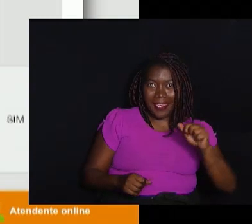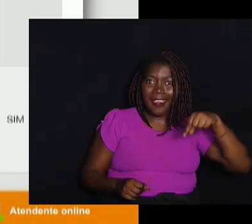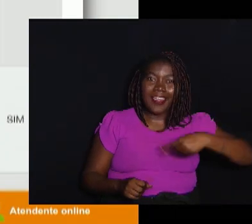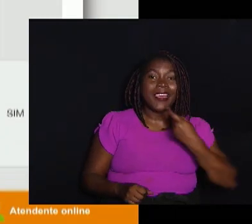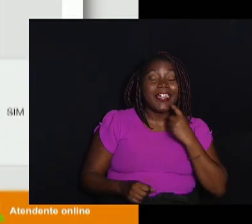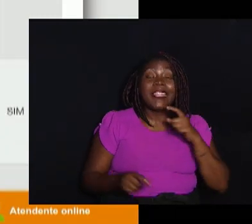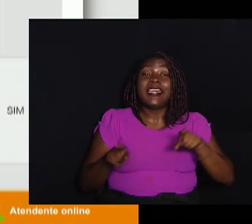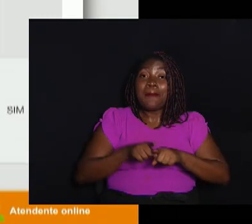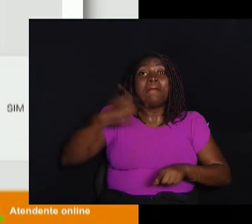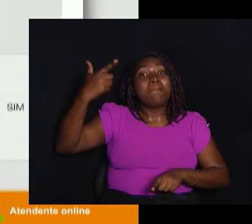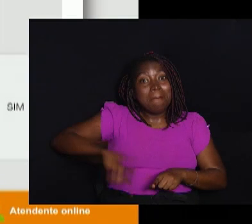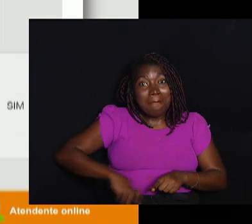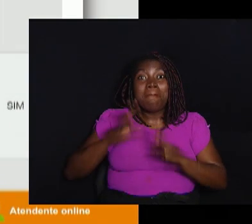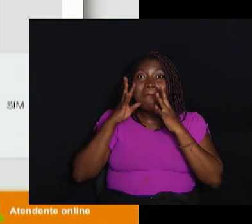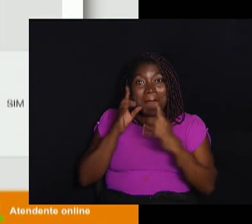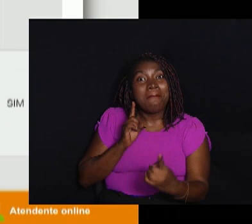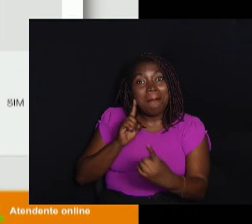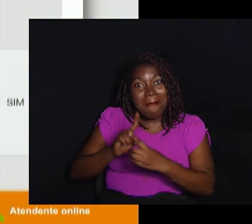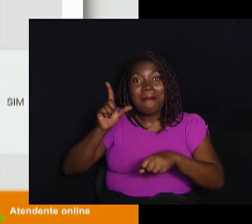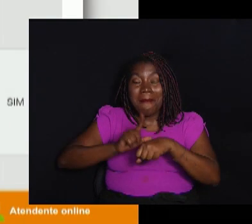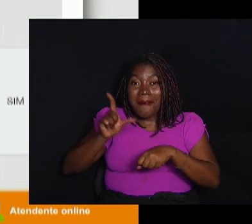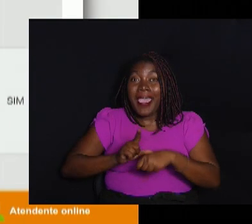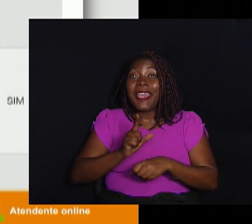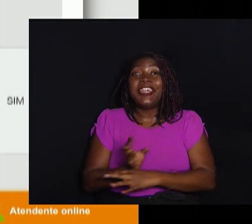são 5 lá para o Jardim do Lago, salário de R$